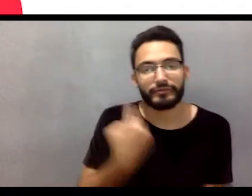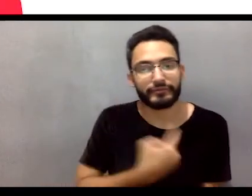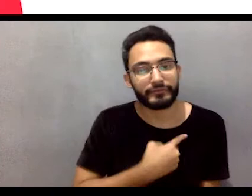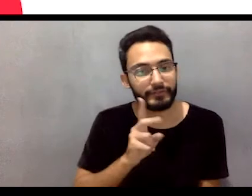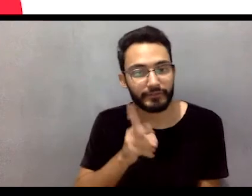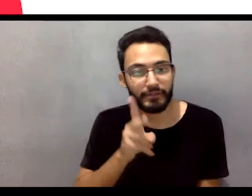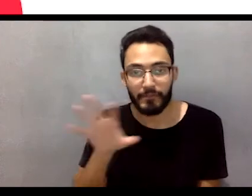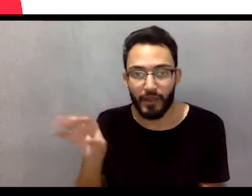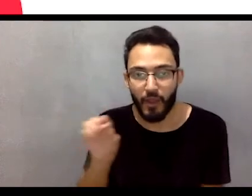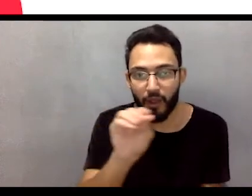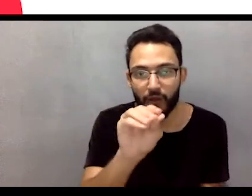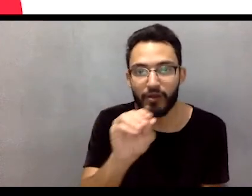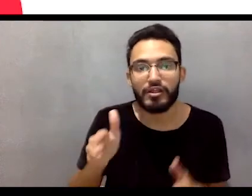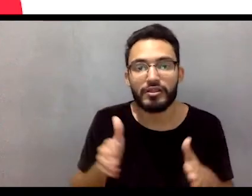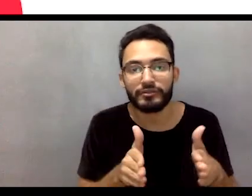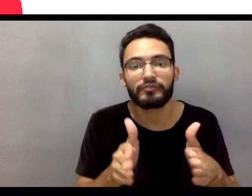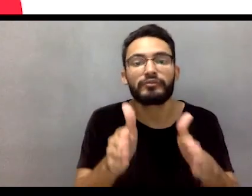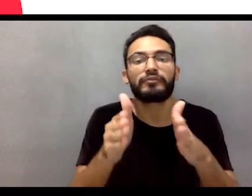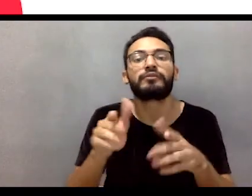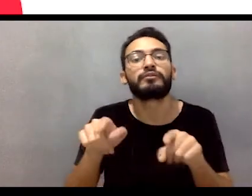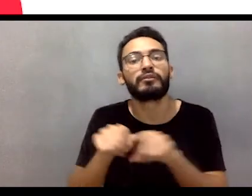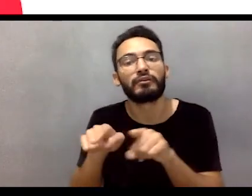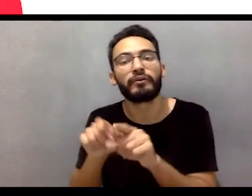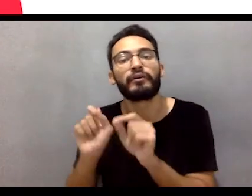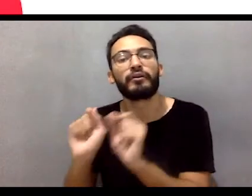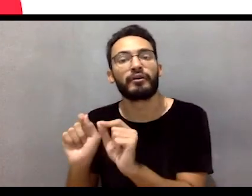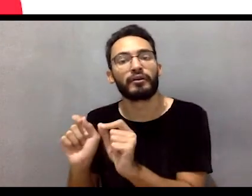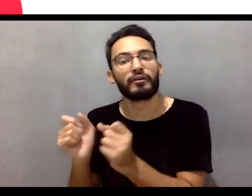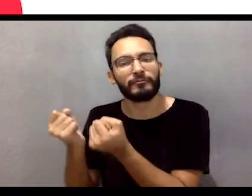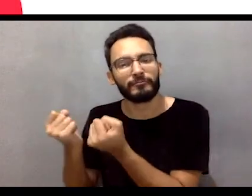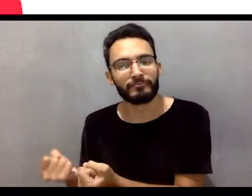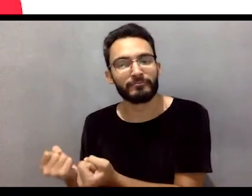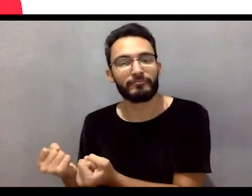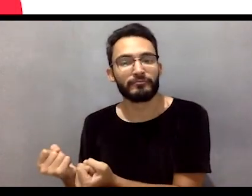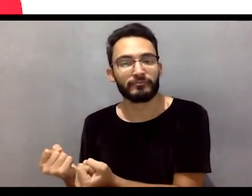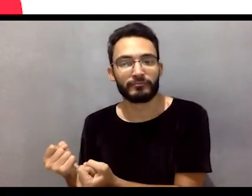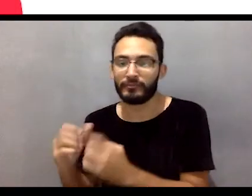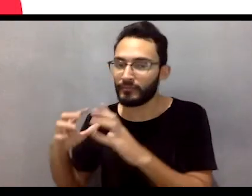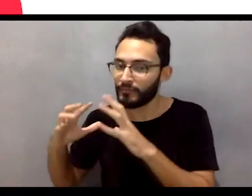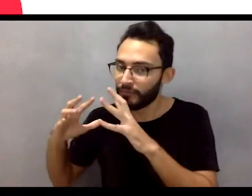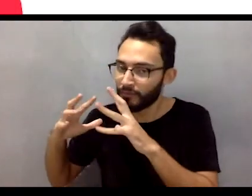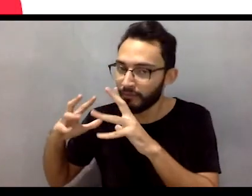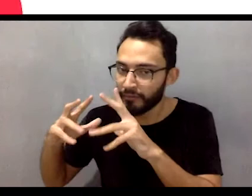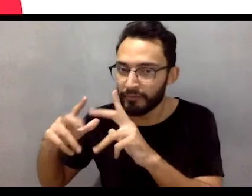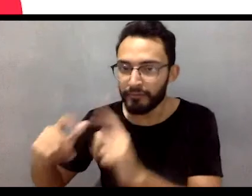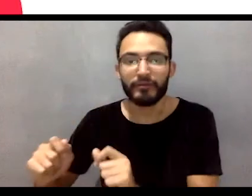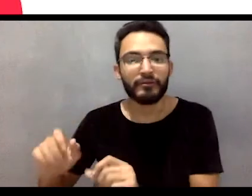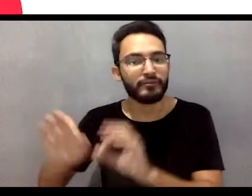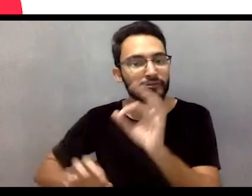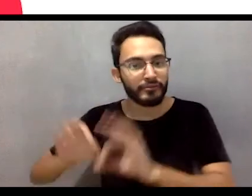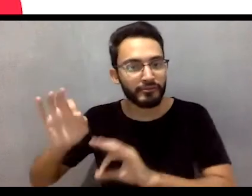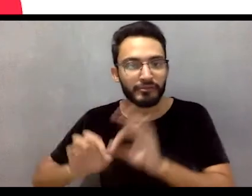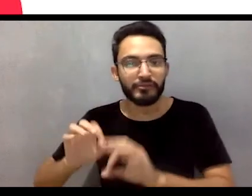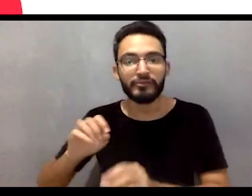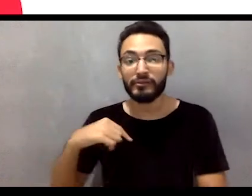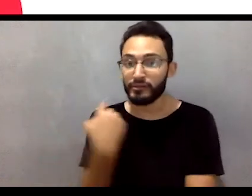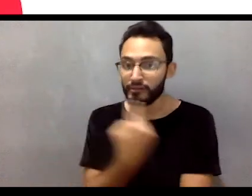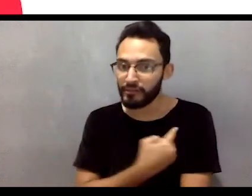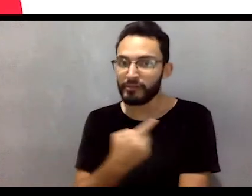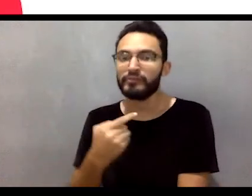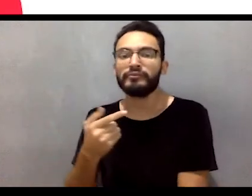o direcionador e o peso dele. Então, a gente faz isso para todos os direcionadores que